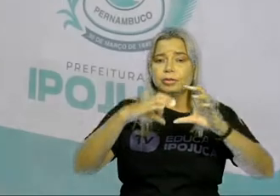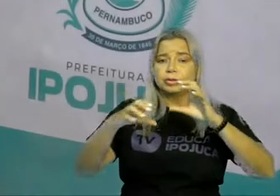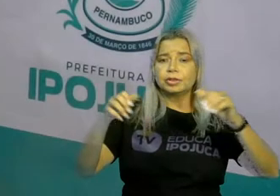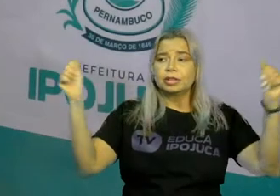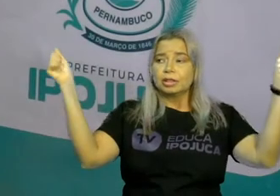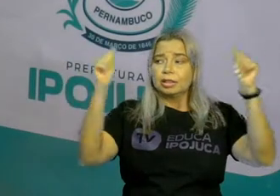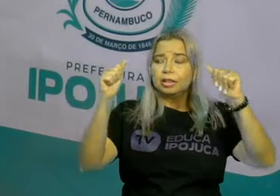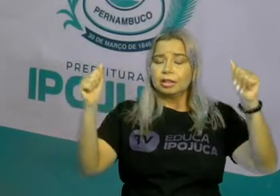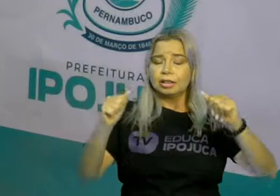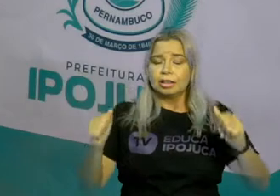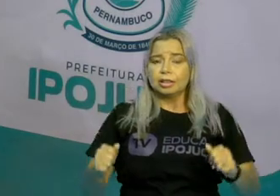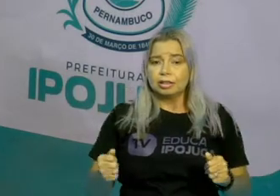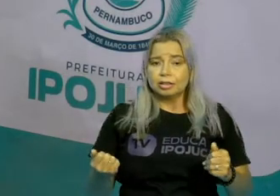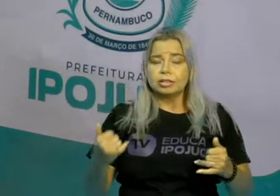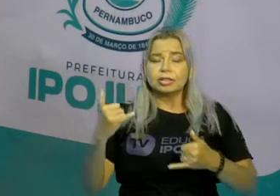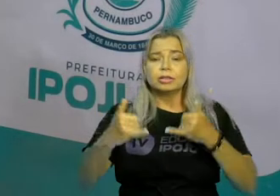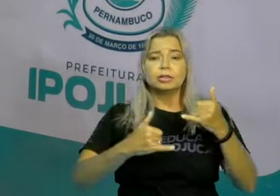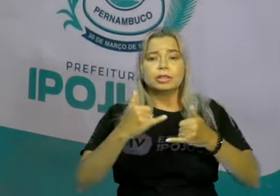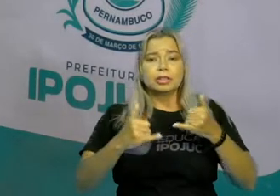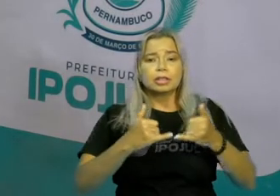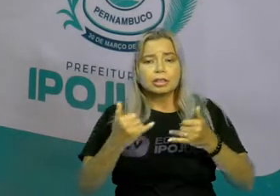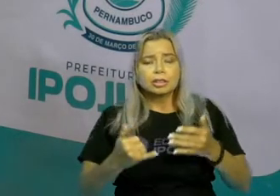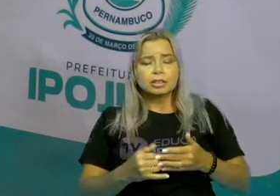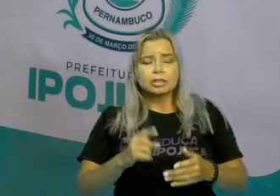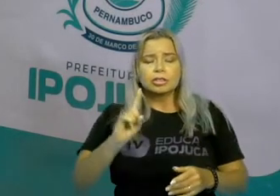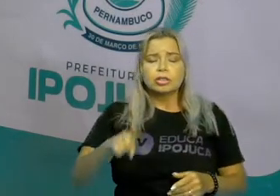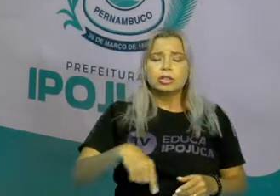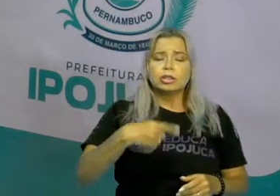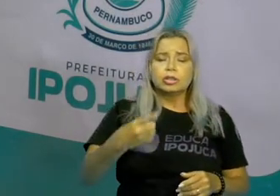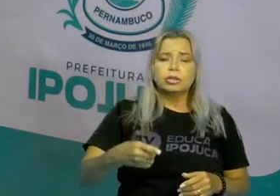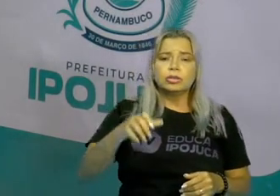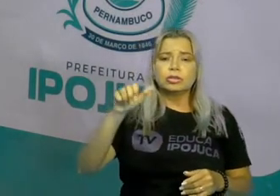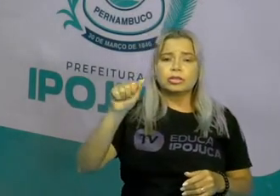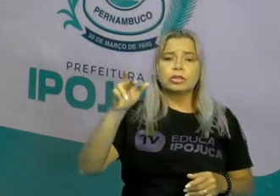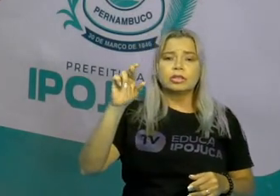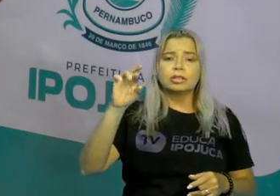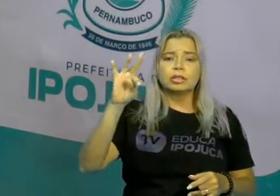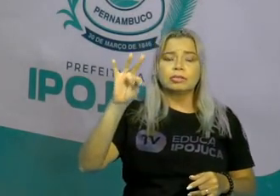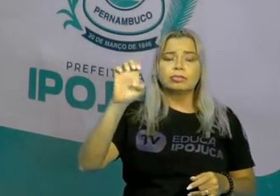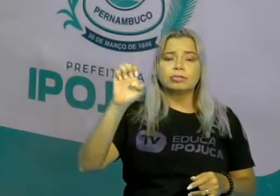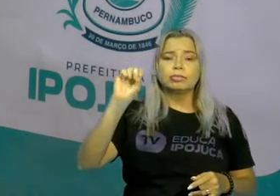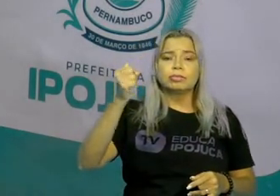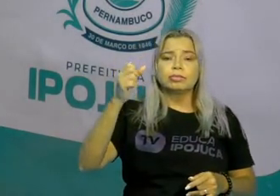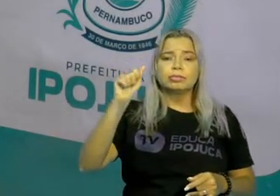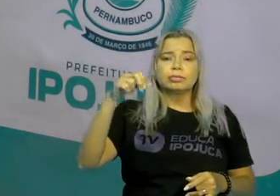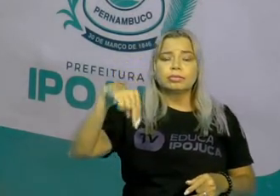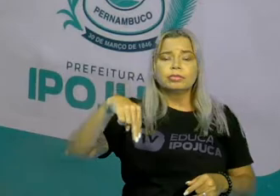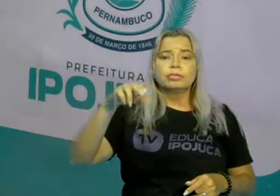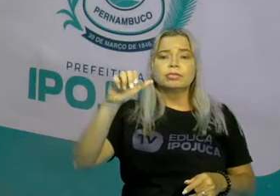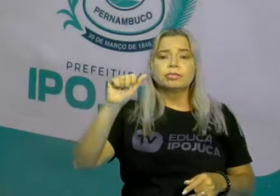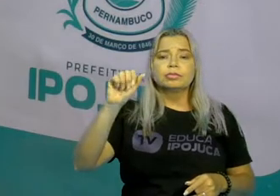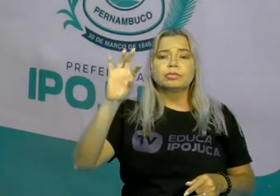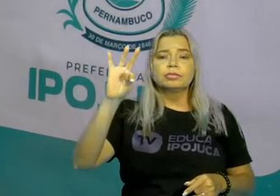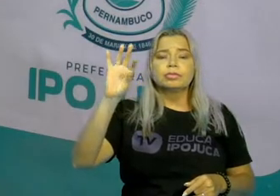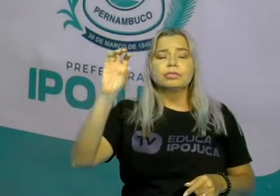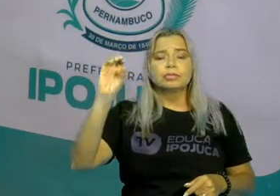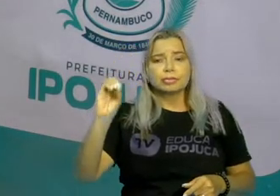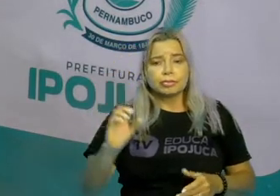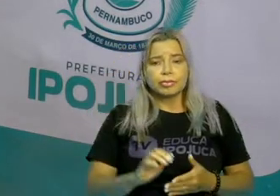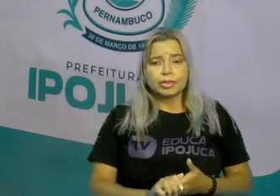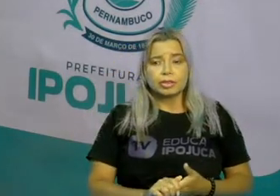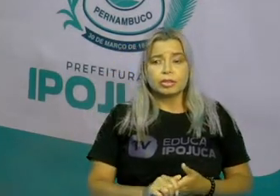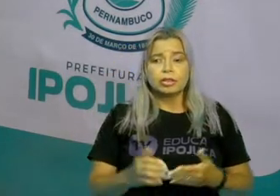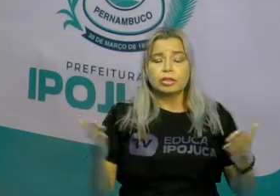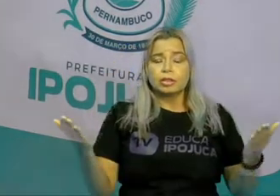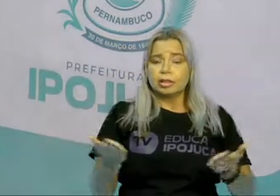e artesanatos. Existem outras formas também. Mas no caso, aqui no nosso exemplo, a gente tem a brincadeira de